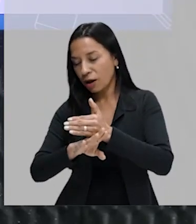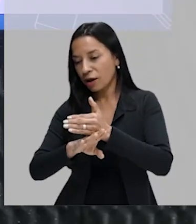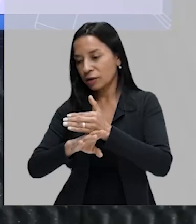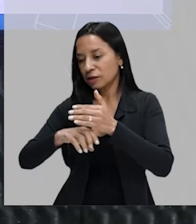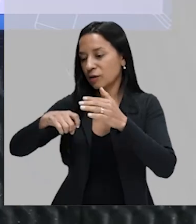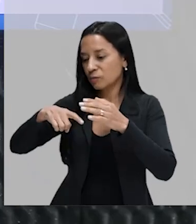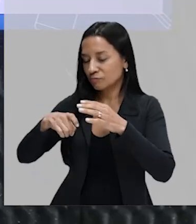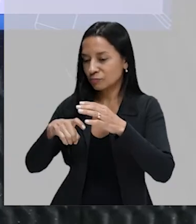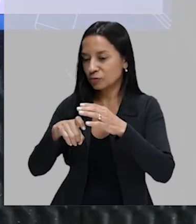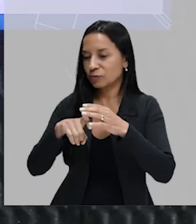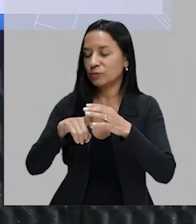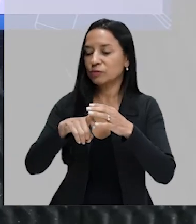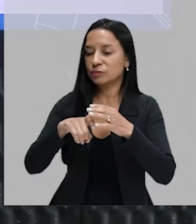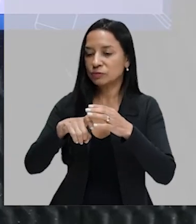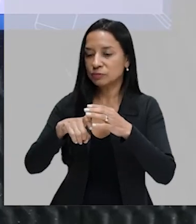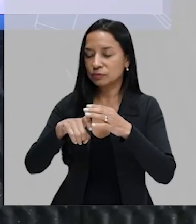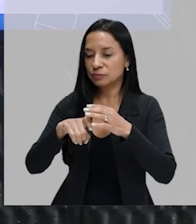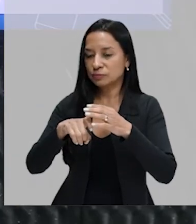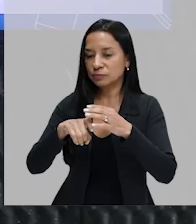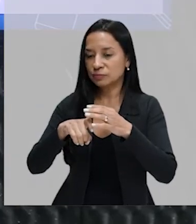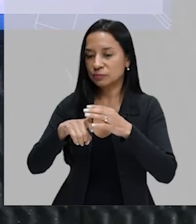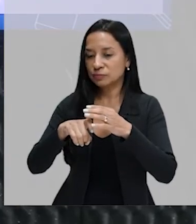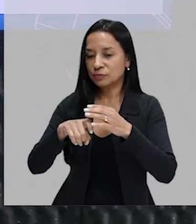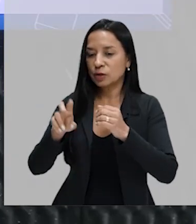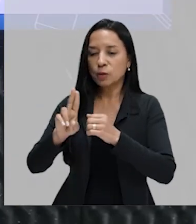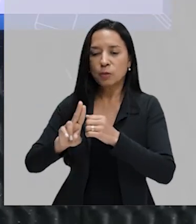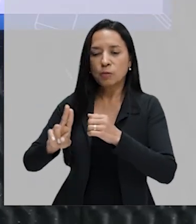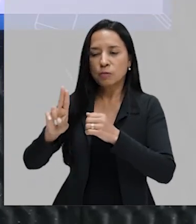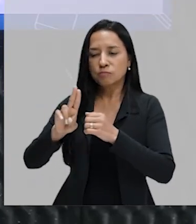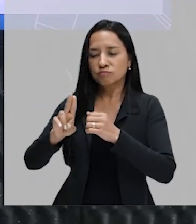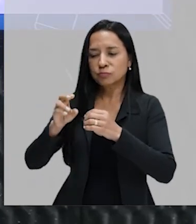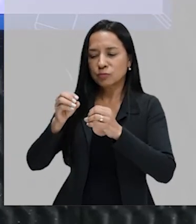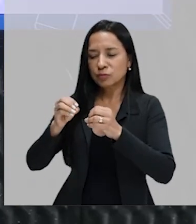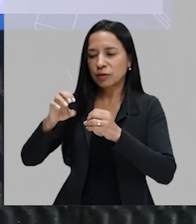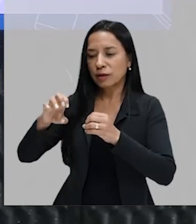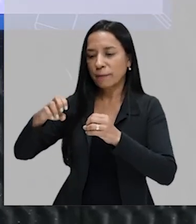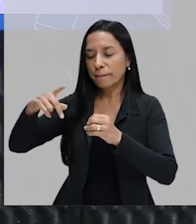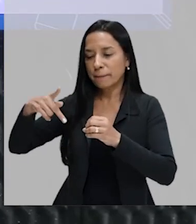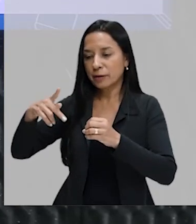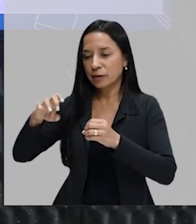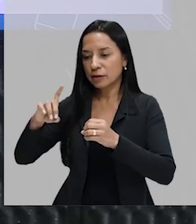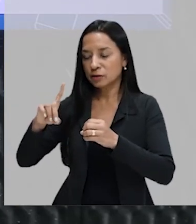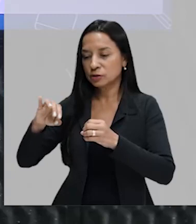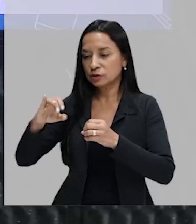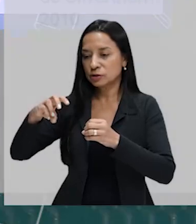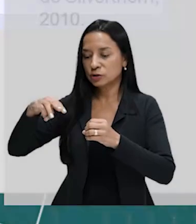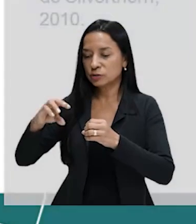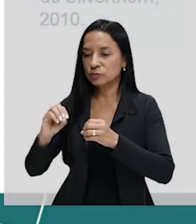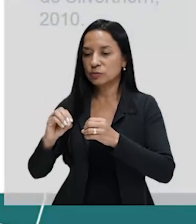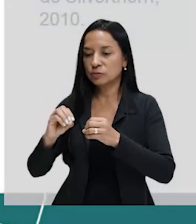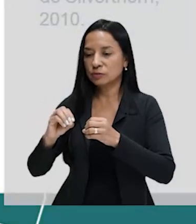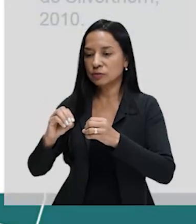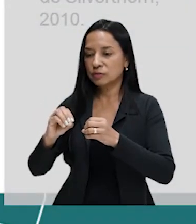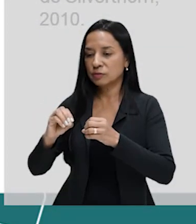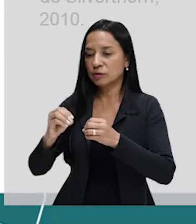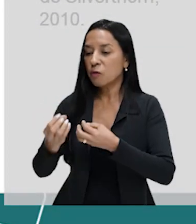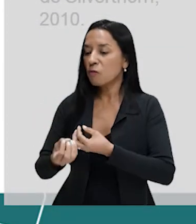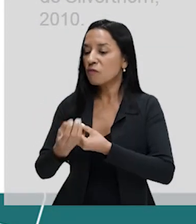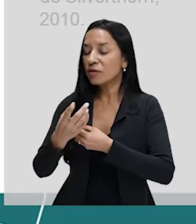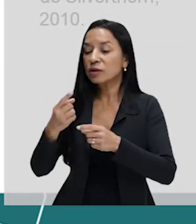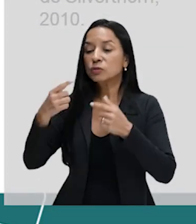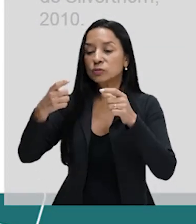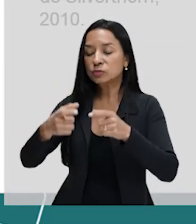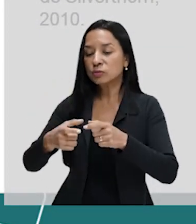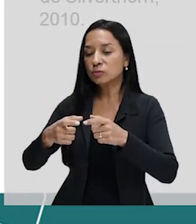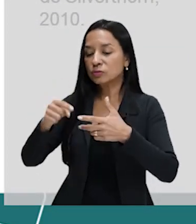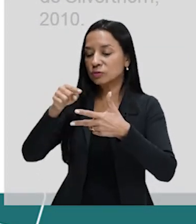espermatozoides. Então, o epidídimo, ele serve para armazenar espermatozoides que foram produzidos aonde?